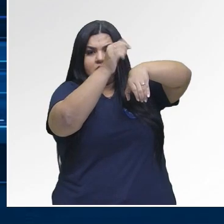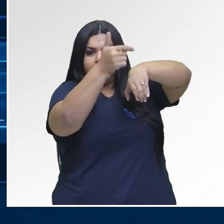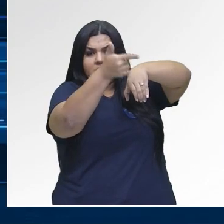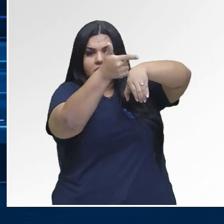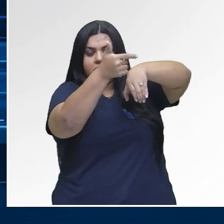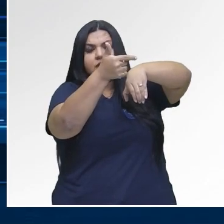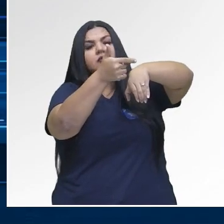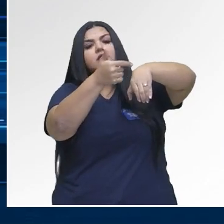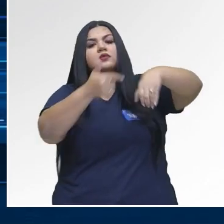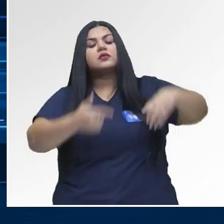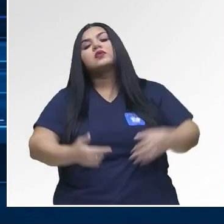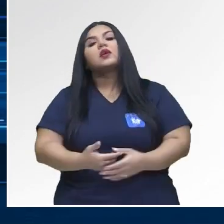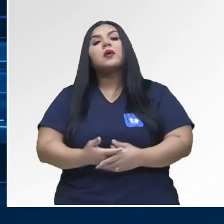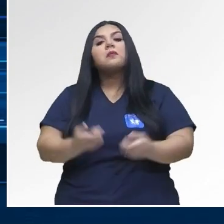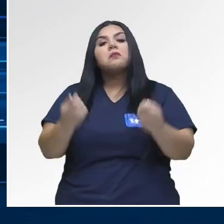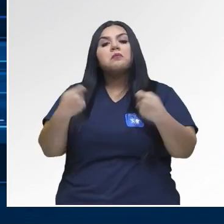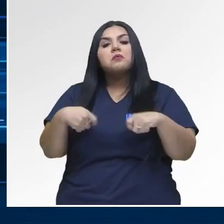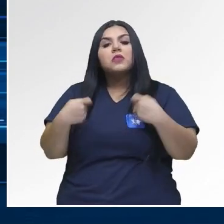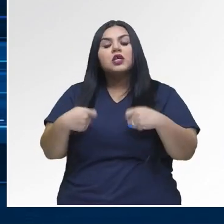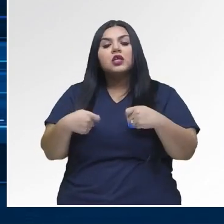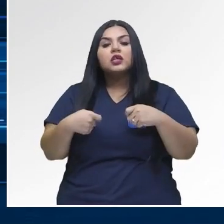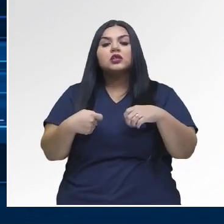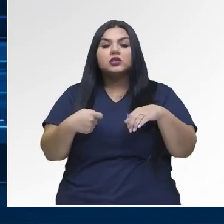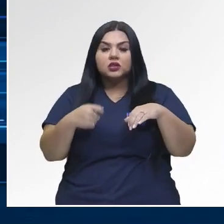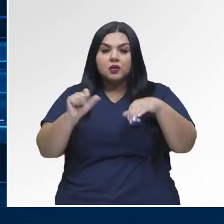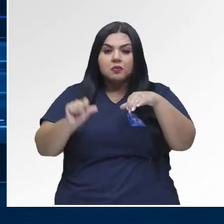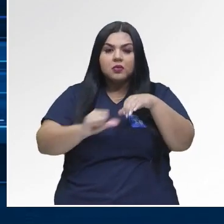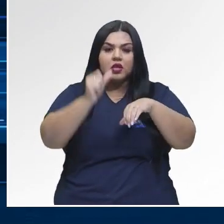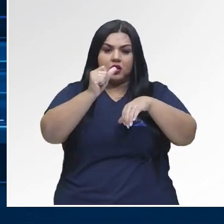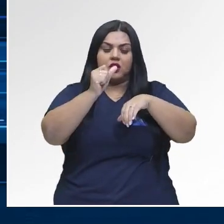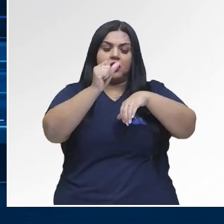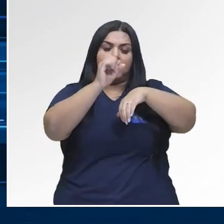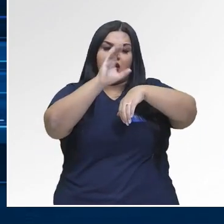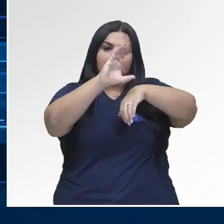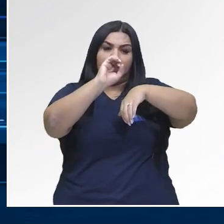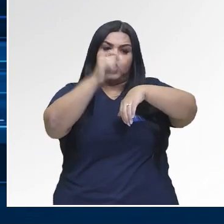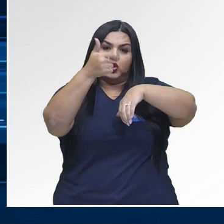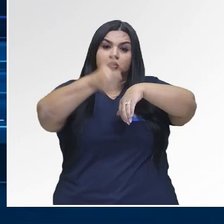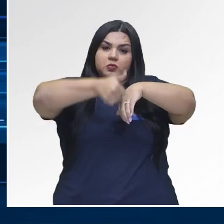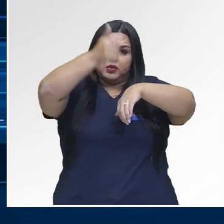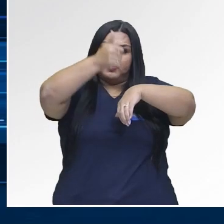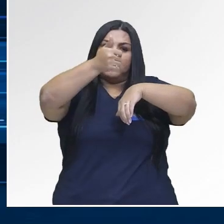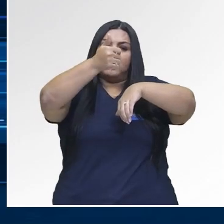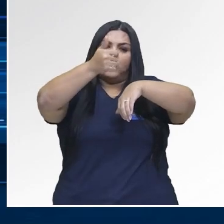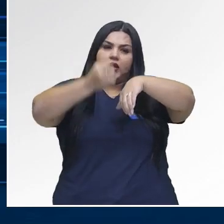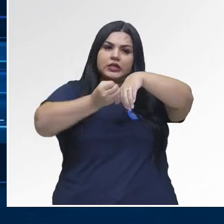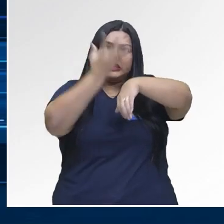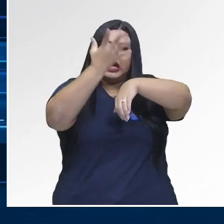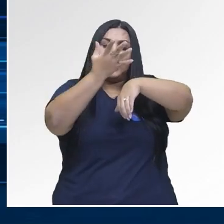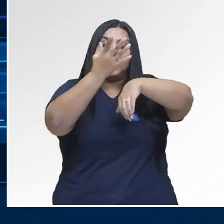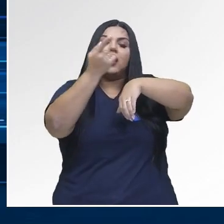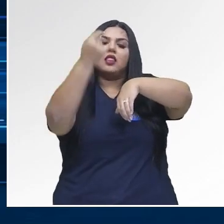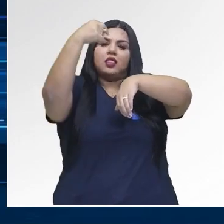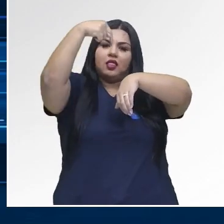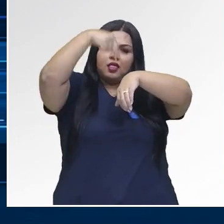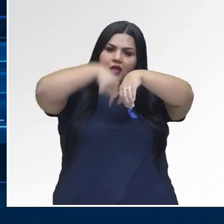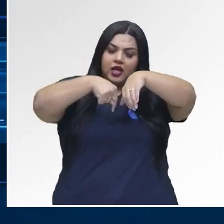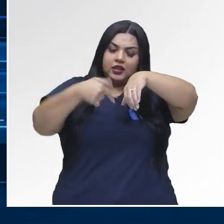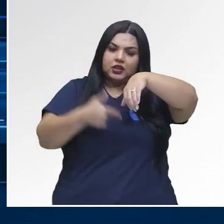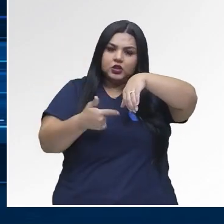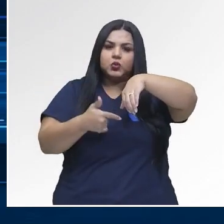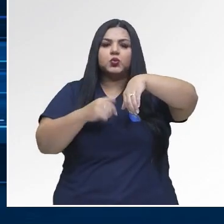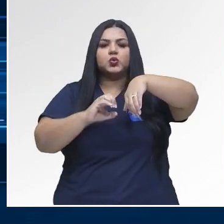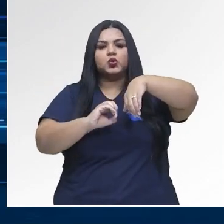né? Na verdade, precisa primeiro sair o gás carbônico para entrar o oxigênio, não é mesmo? Então, aí a gente tem a participação